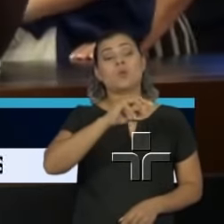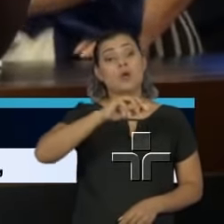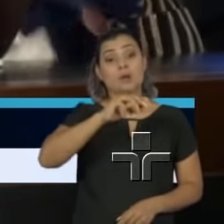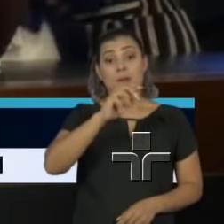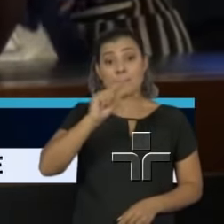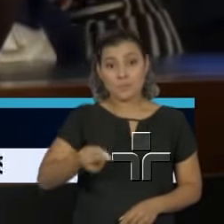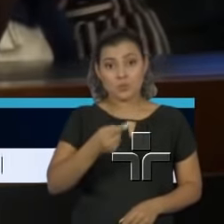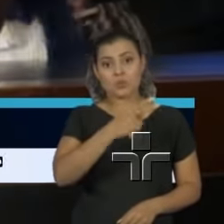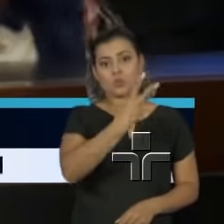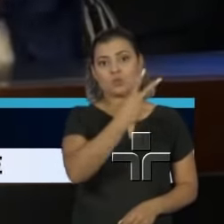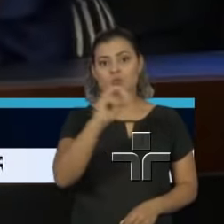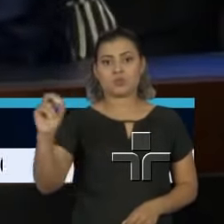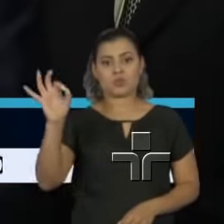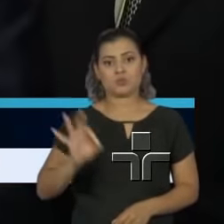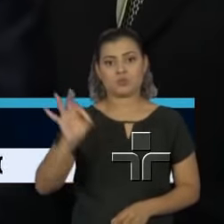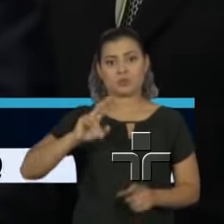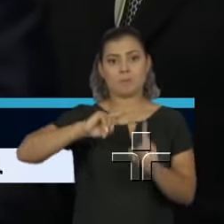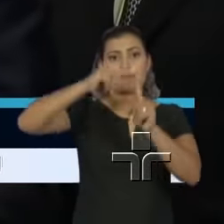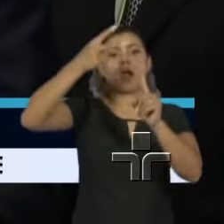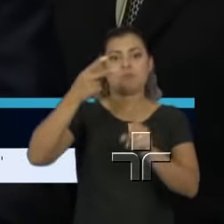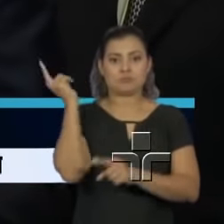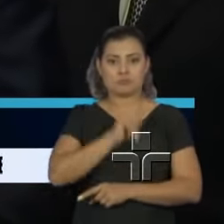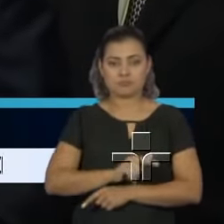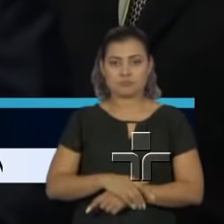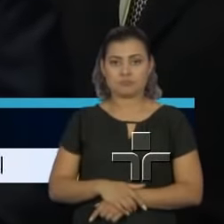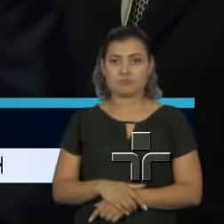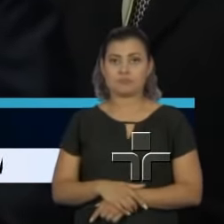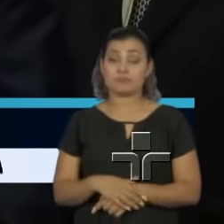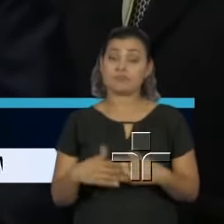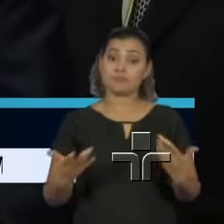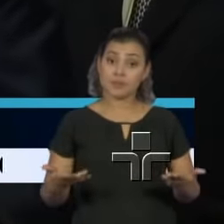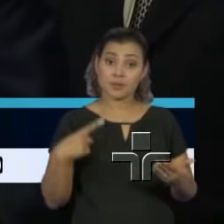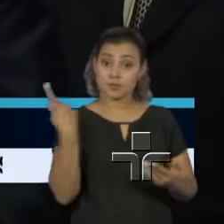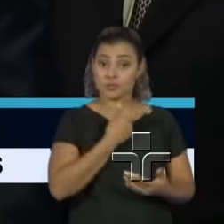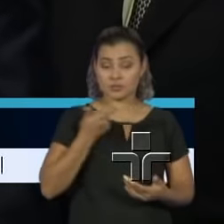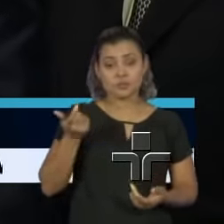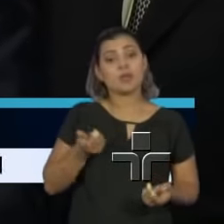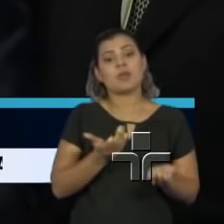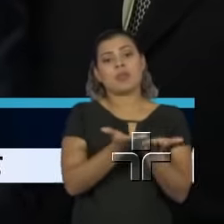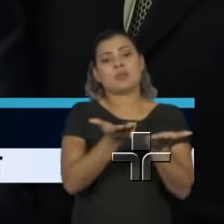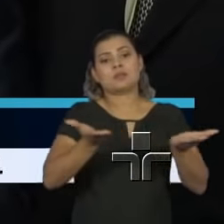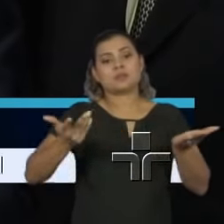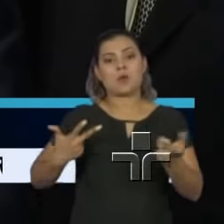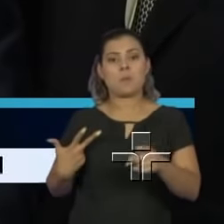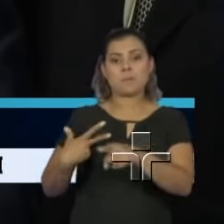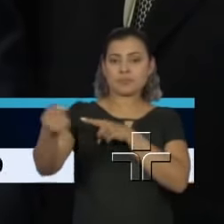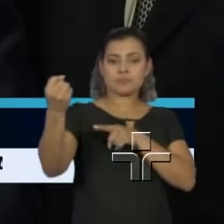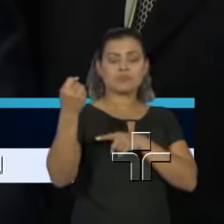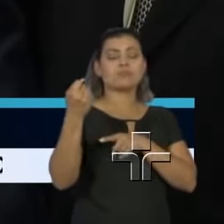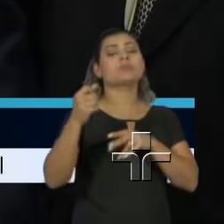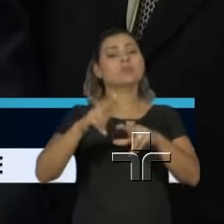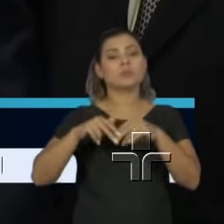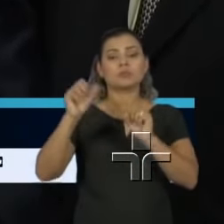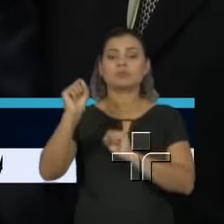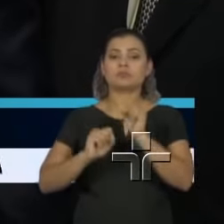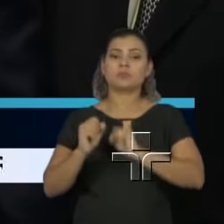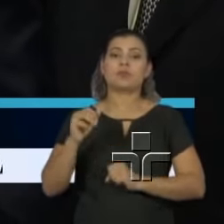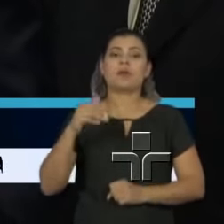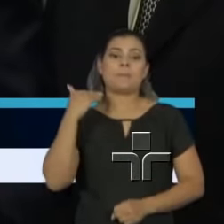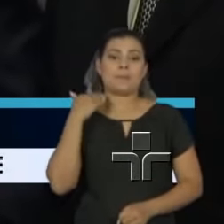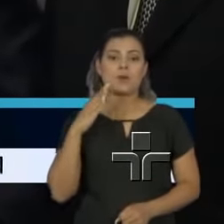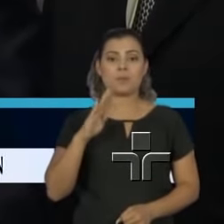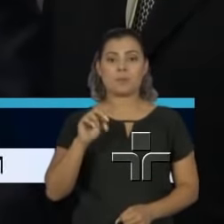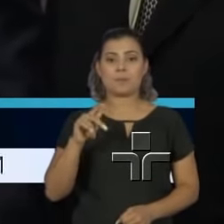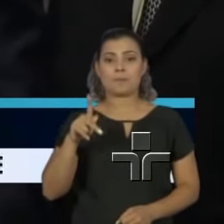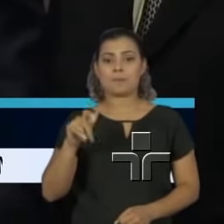7.200%. Com esta licitação vencida pelo consórcio liderado pelo Banco Pátria, com